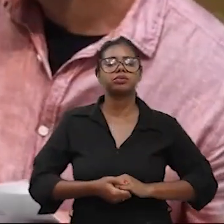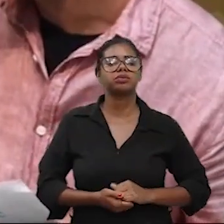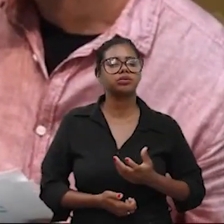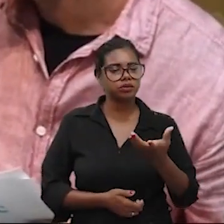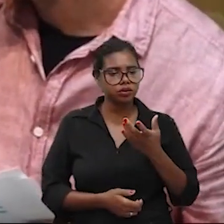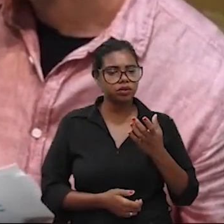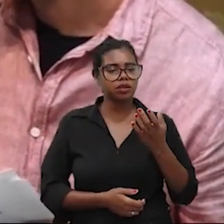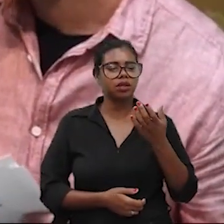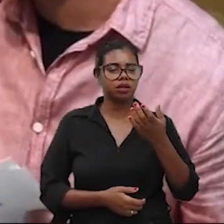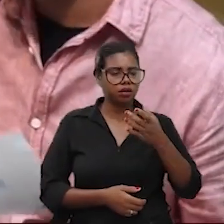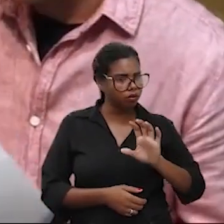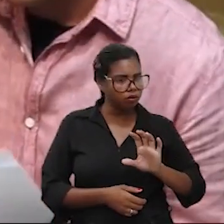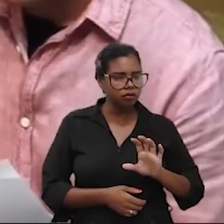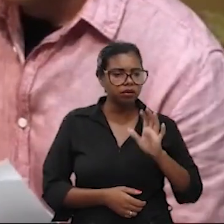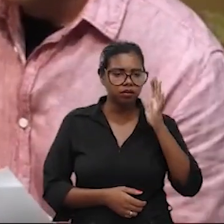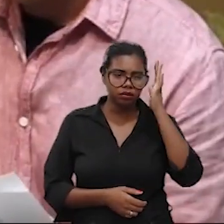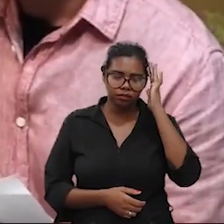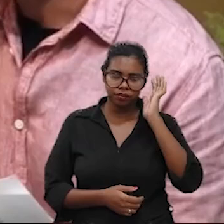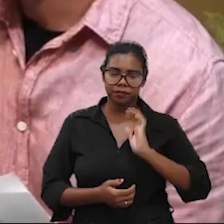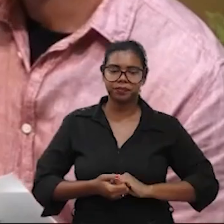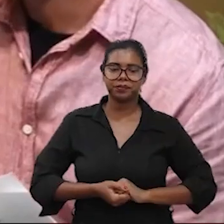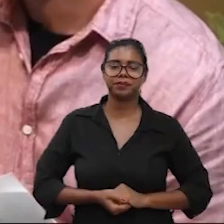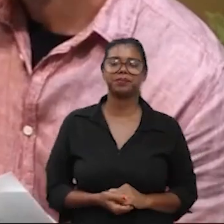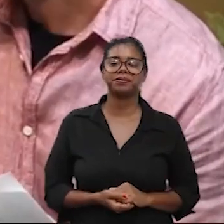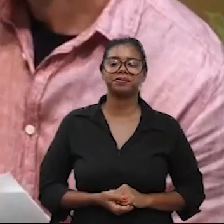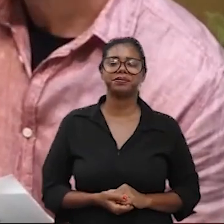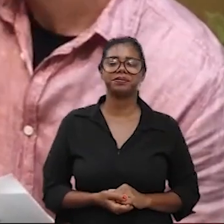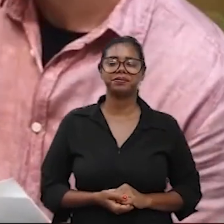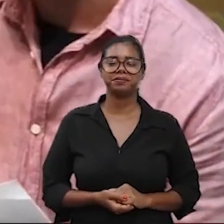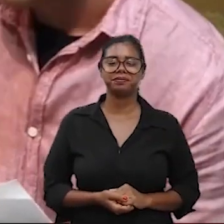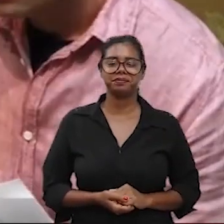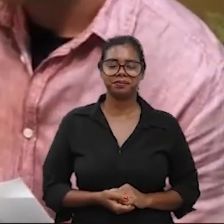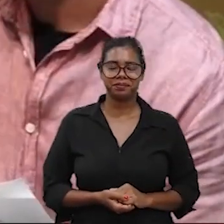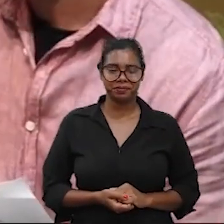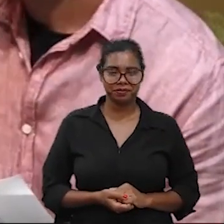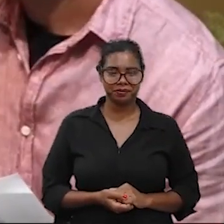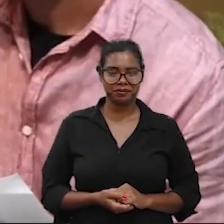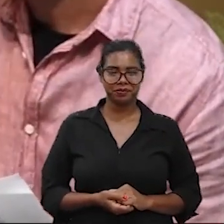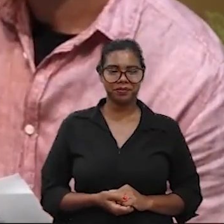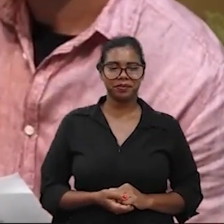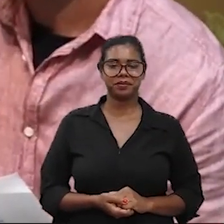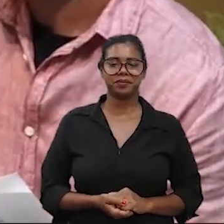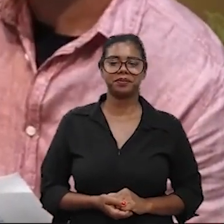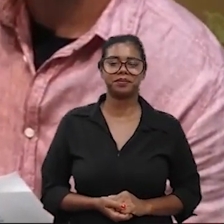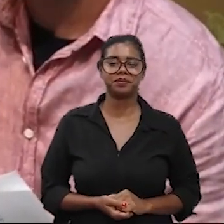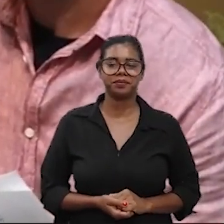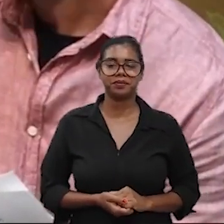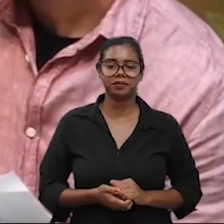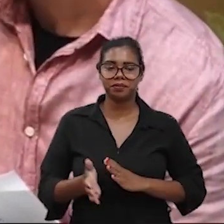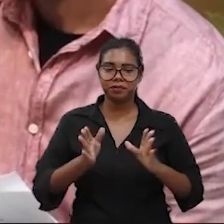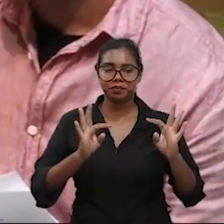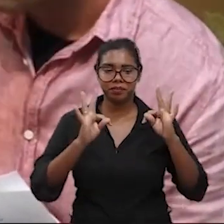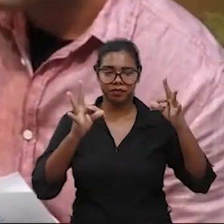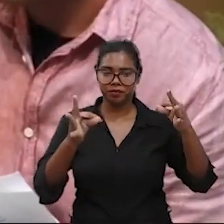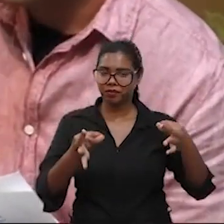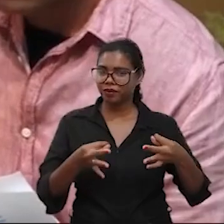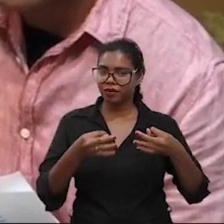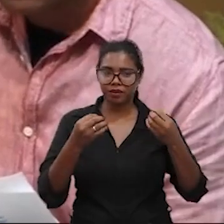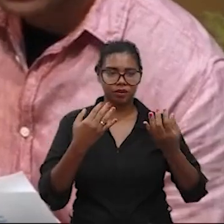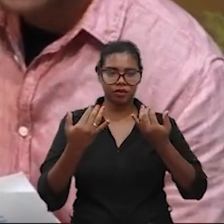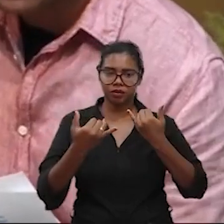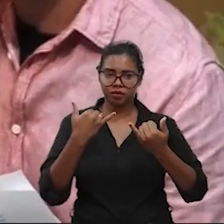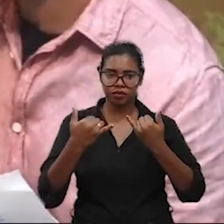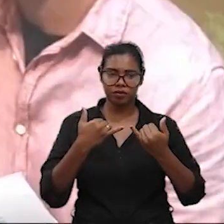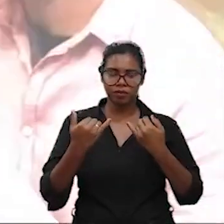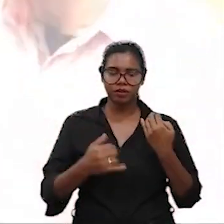cidadão atuante, não é não? Sem dúvidas. Tem muito total legal. Direito, né, de ter acesso a qualquer tipo de informação. Verdade,